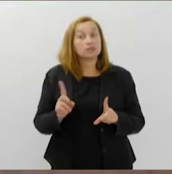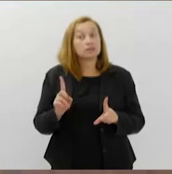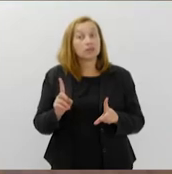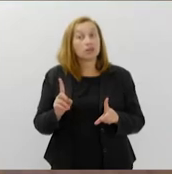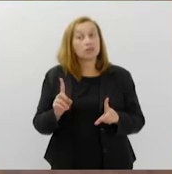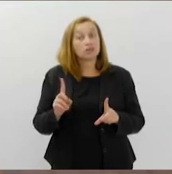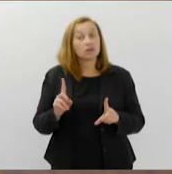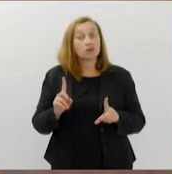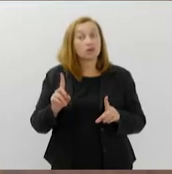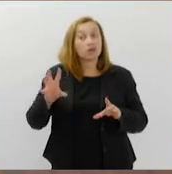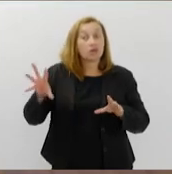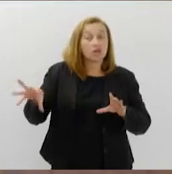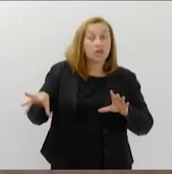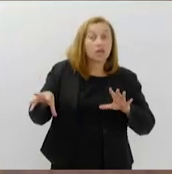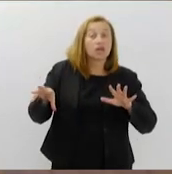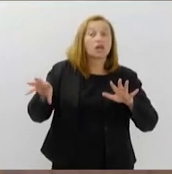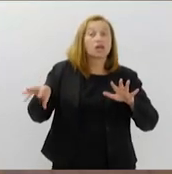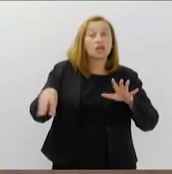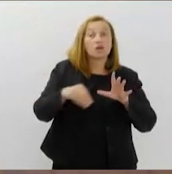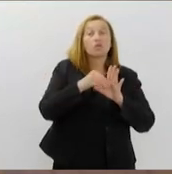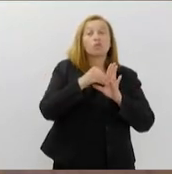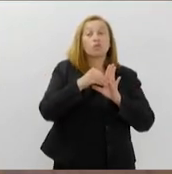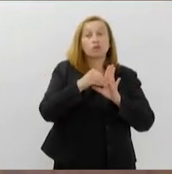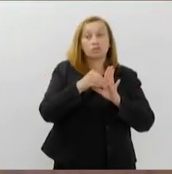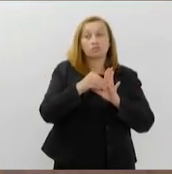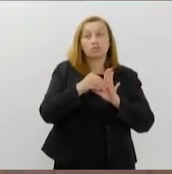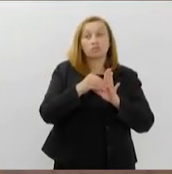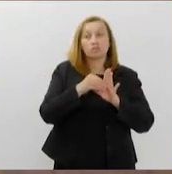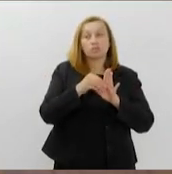nosso site. Não está.